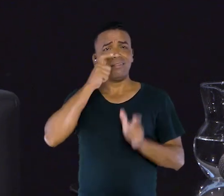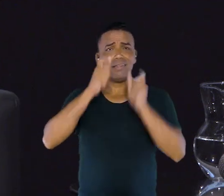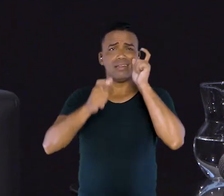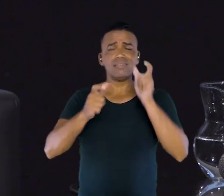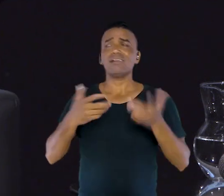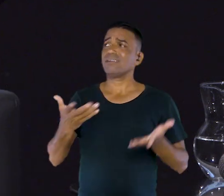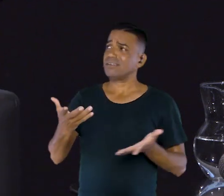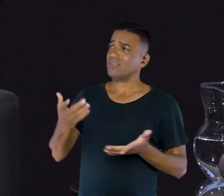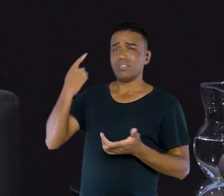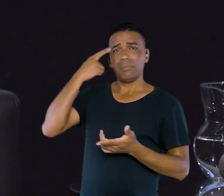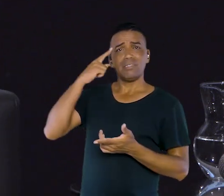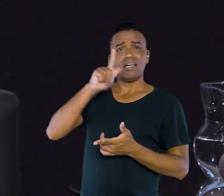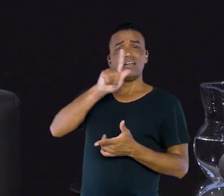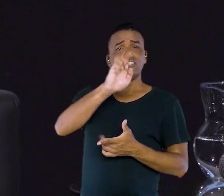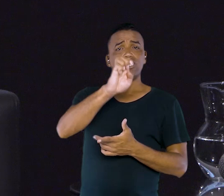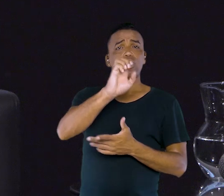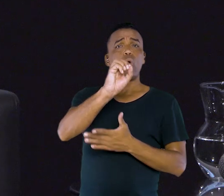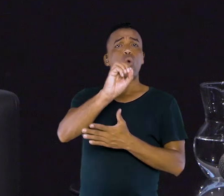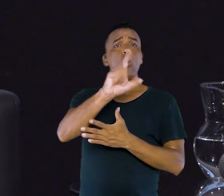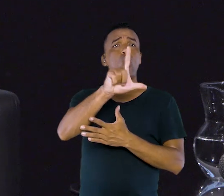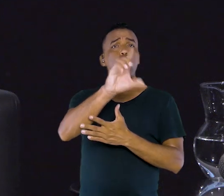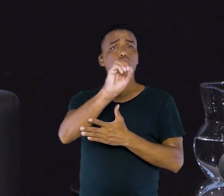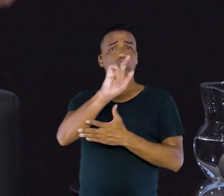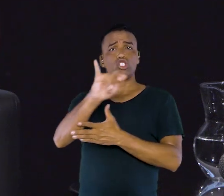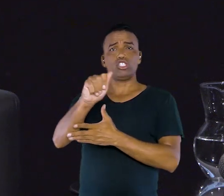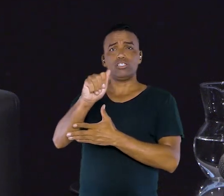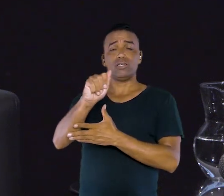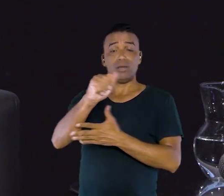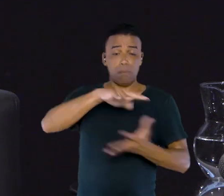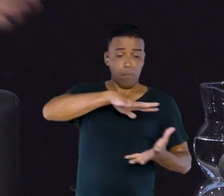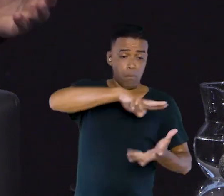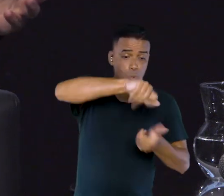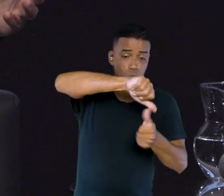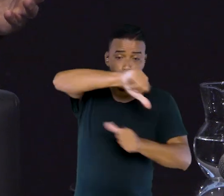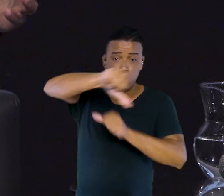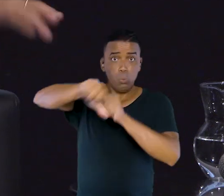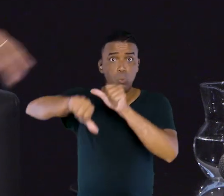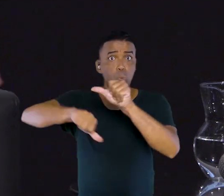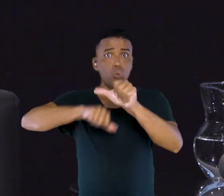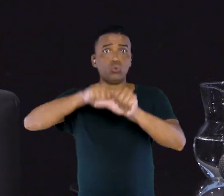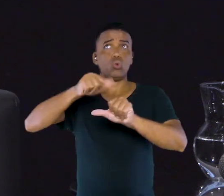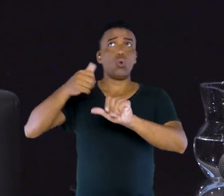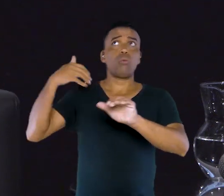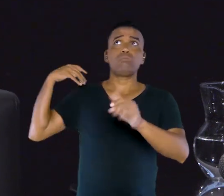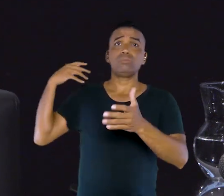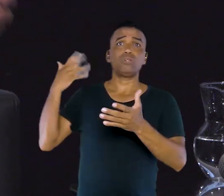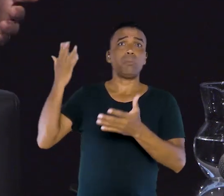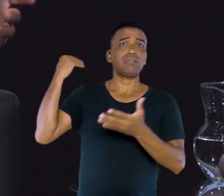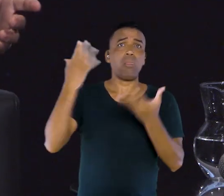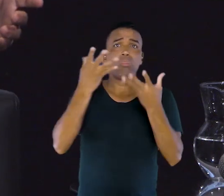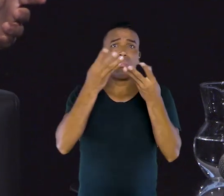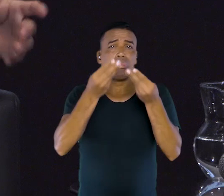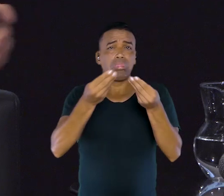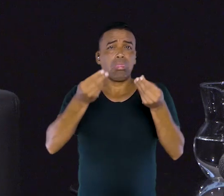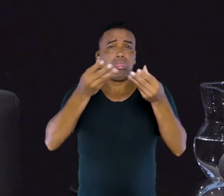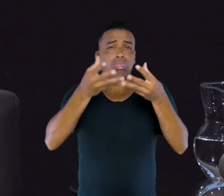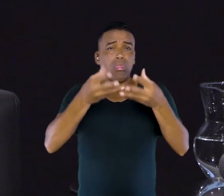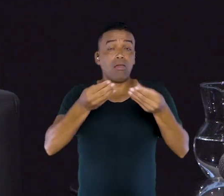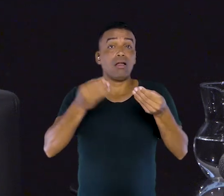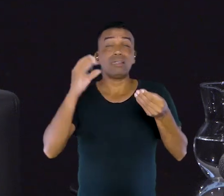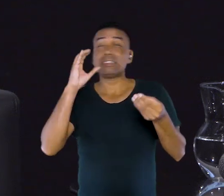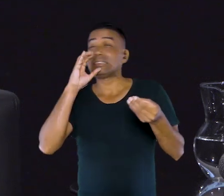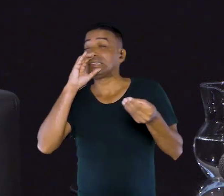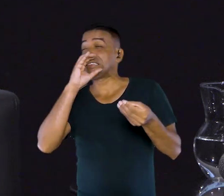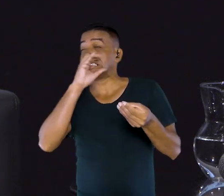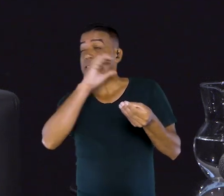Fran, porque se você for lá para a geologia, o que ela fala, a geologia? A Terra se modificou muito também. A Terra era mais mole no passado, ela já foi